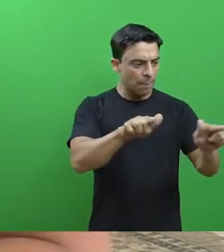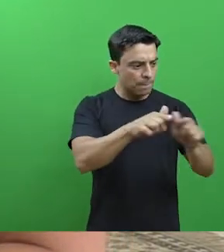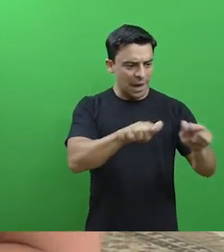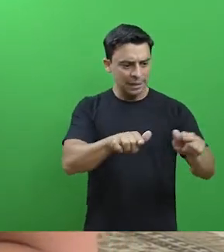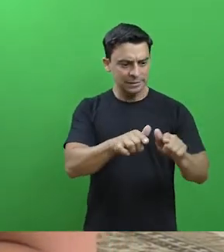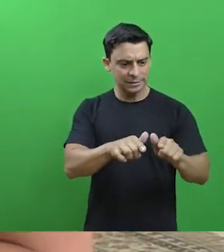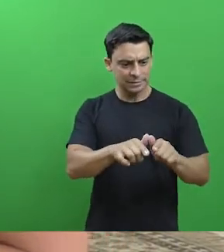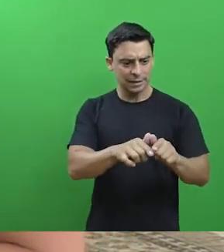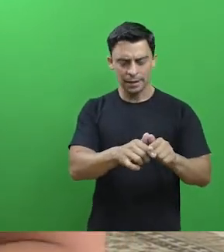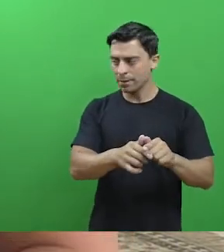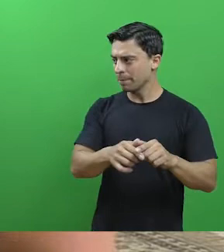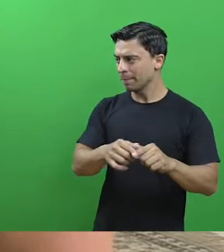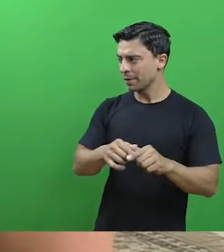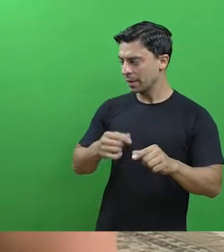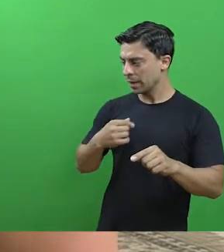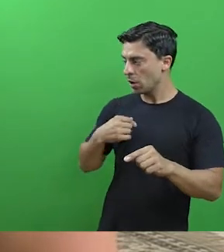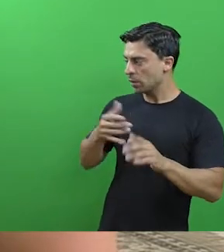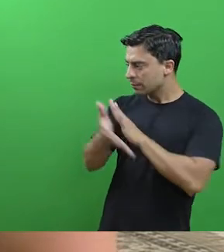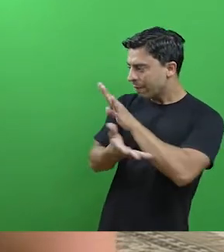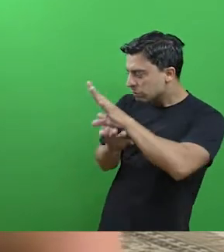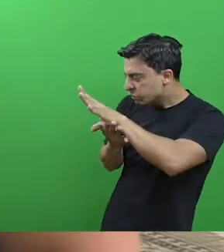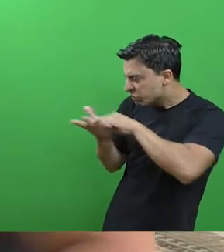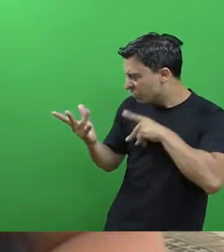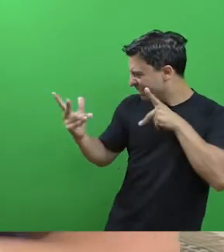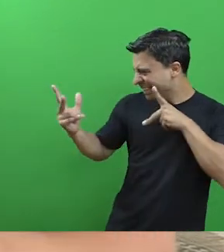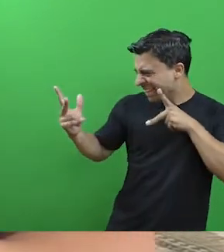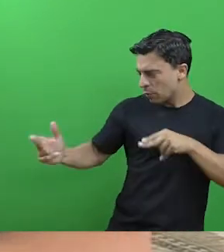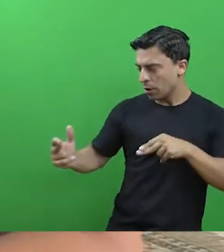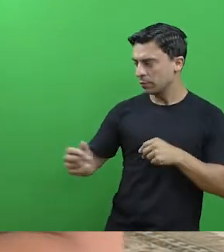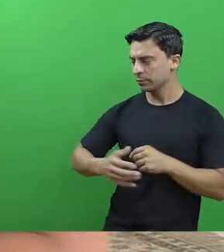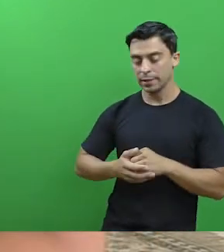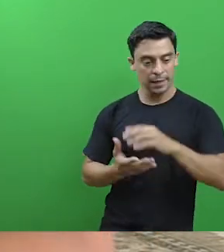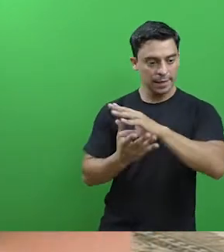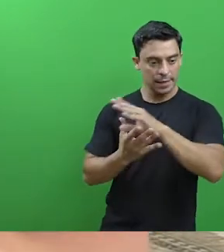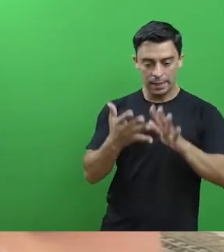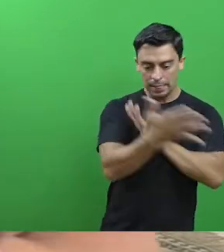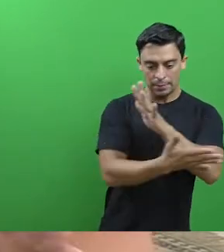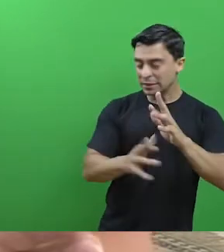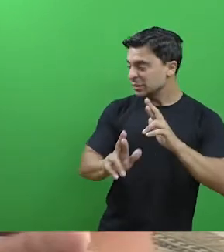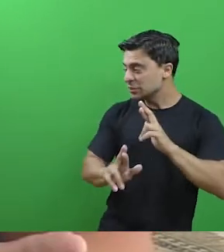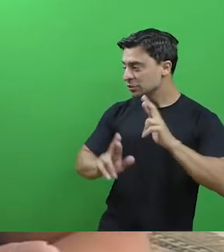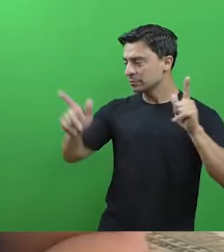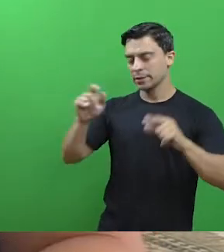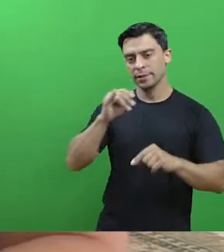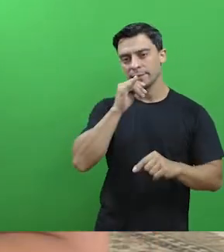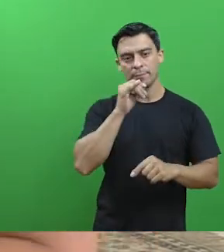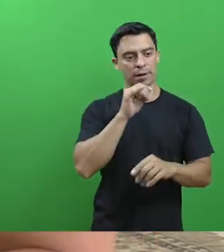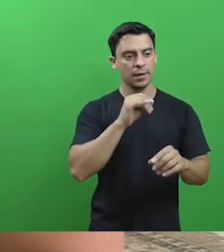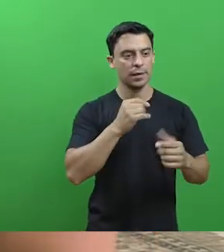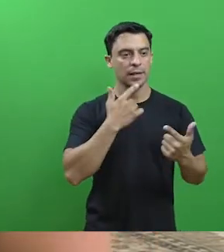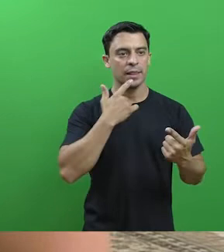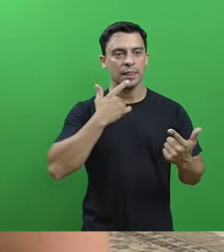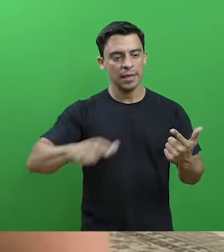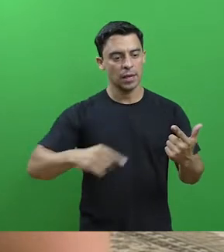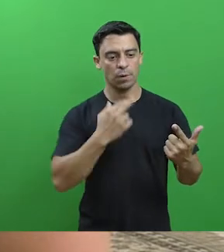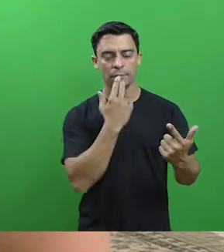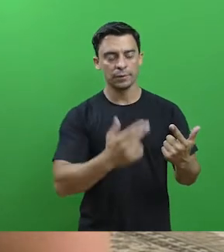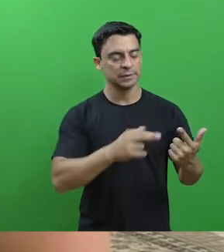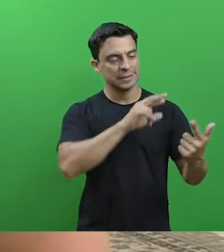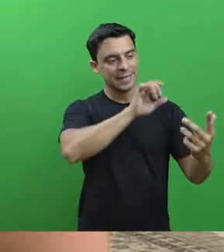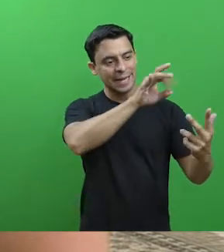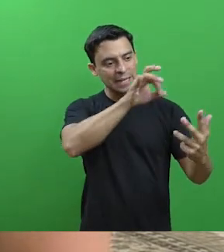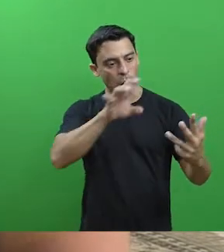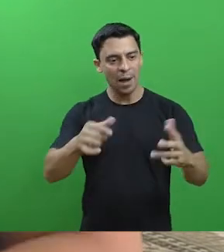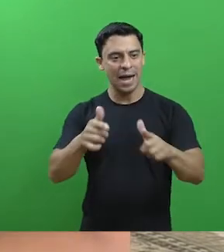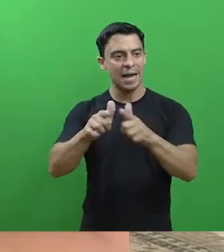em língua de sinais pode ficar totalmente diferente. Então, cada língua, cada idioma tem a sua estrutura. E língua de sinais também não é